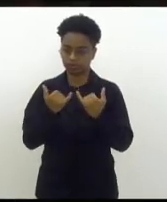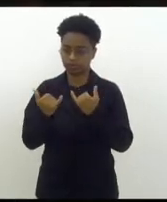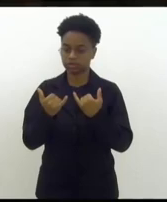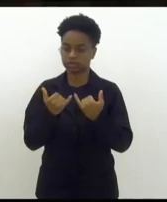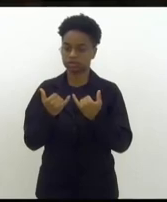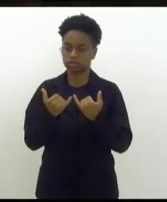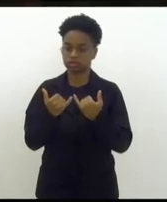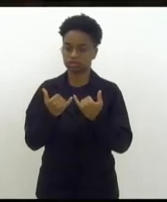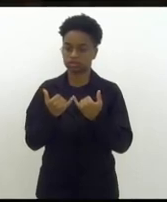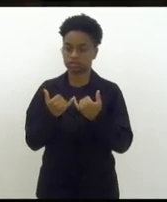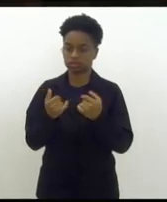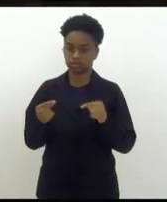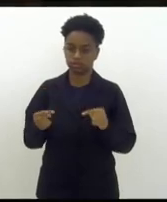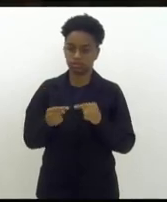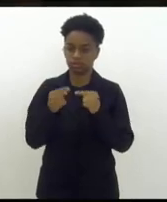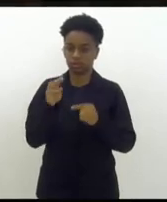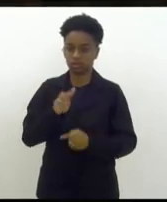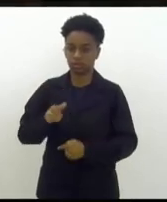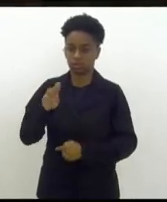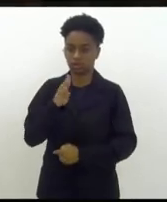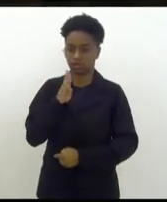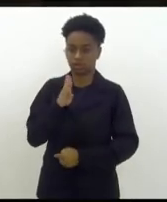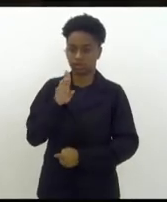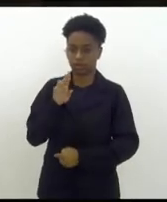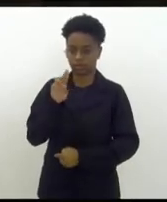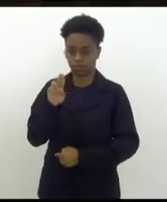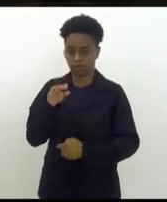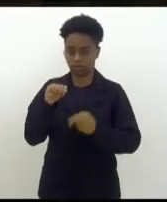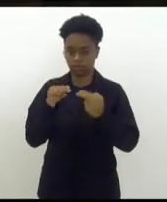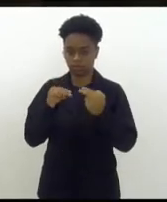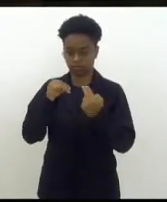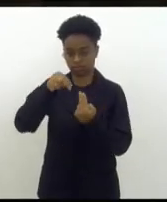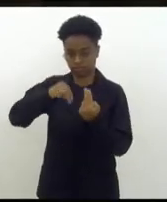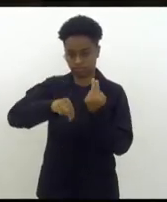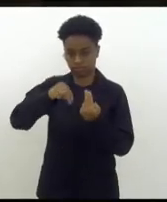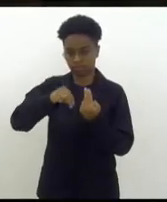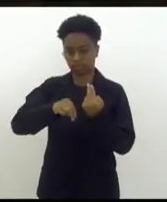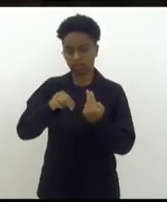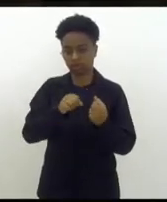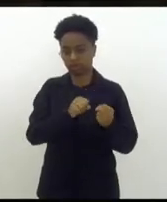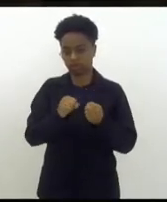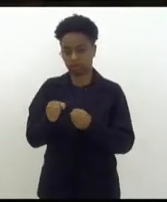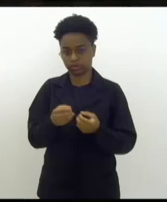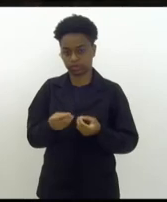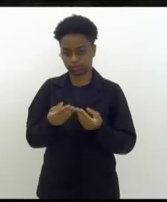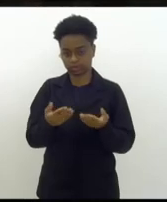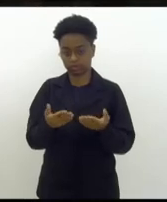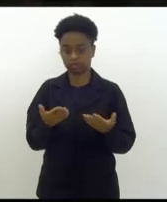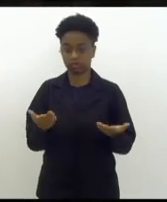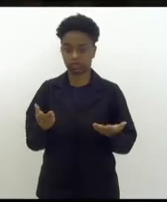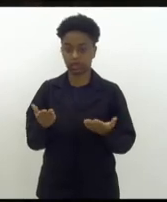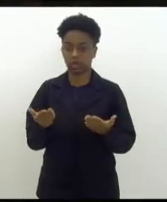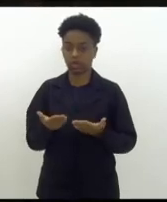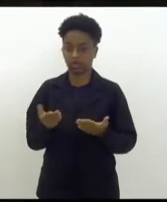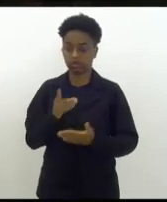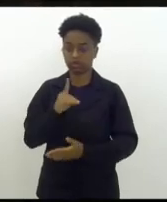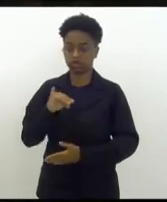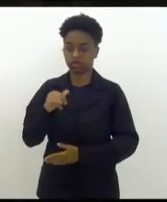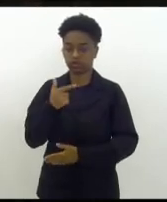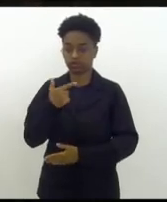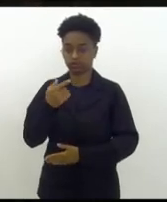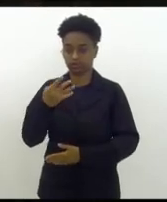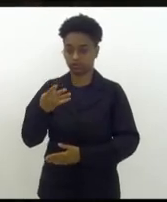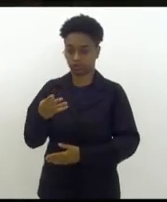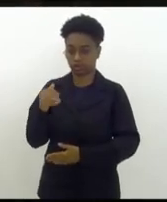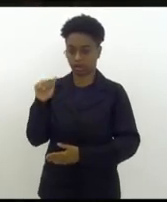a uso do bilhete único ao poder concedente nós estamos no dia 24